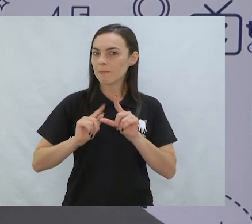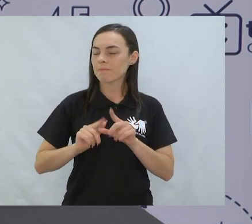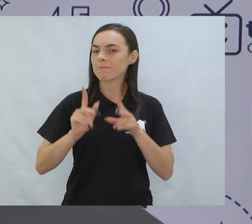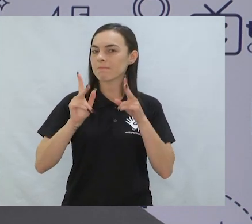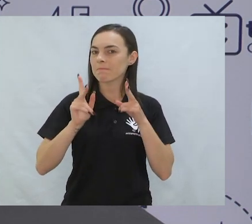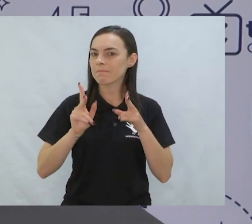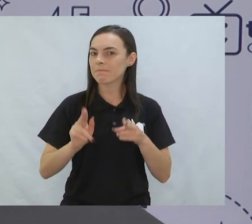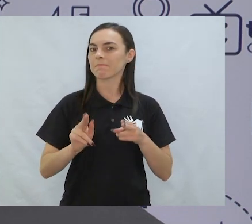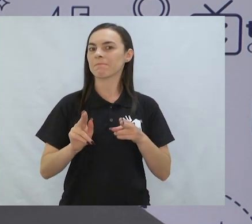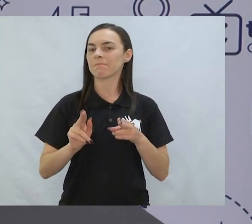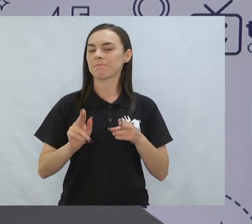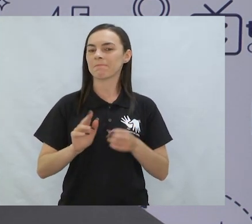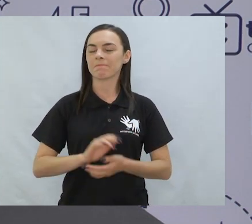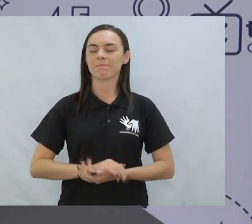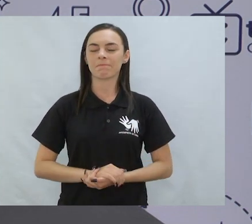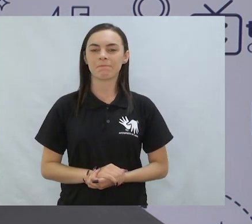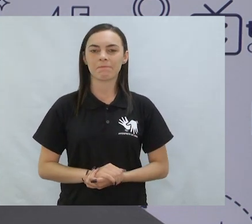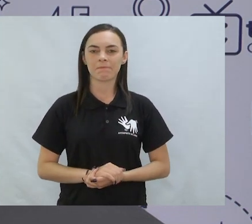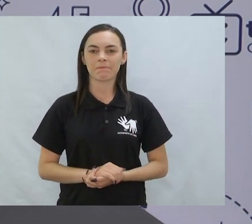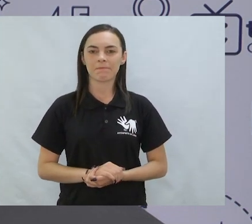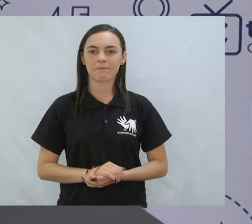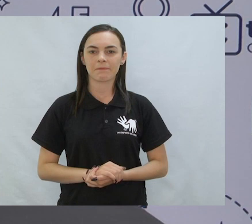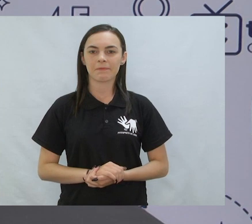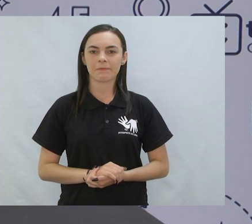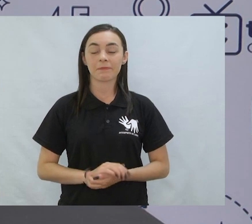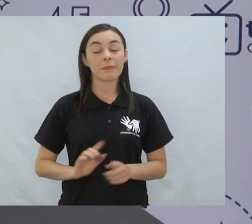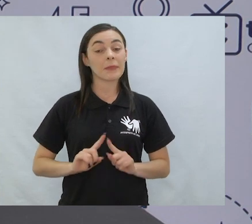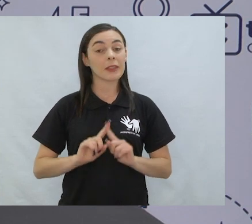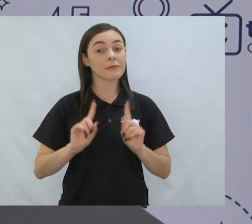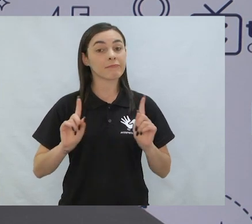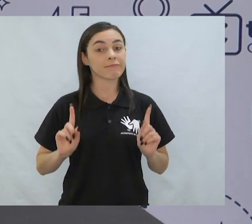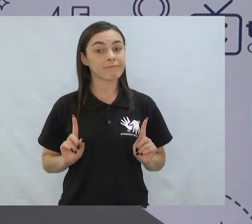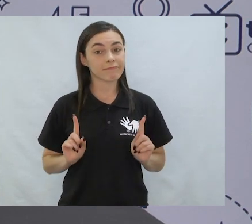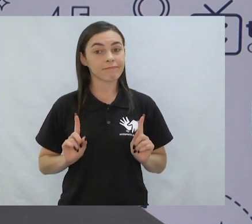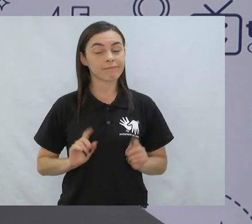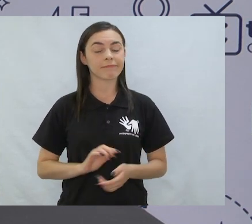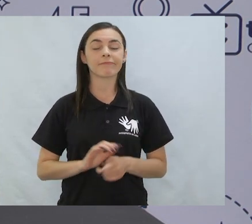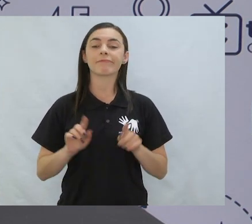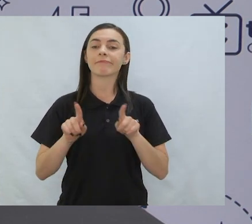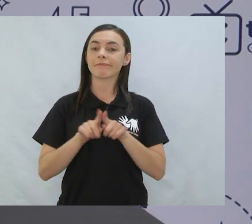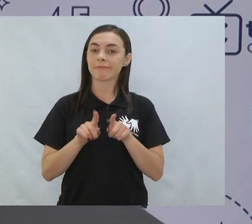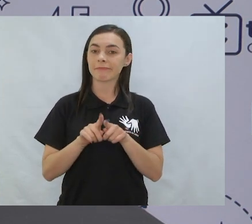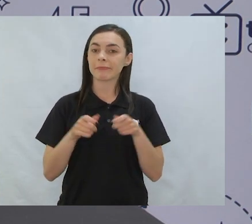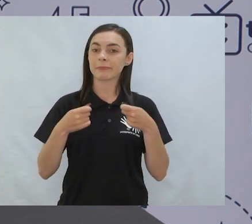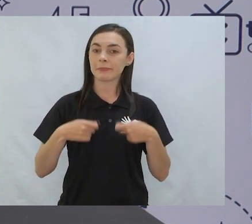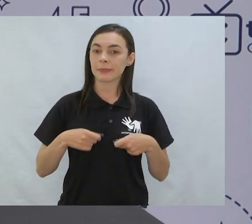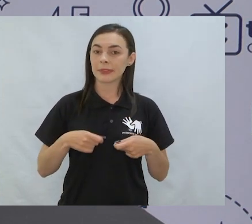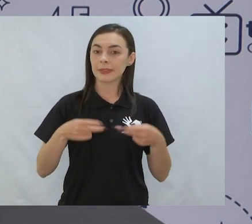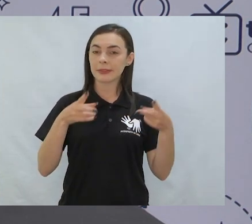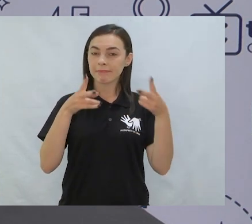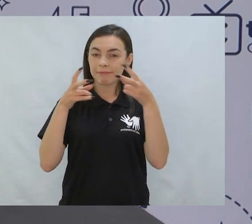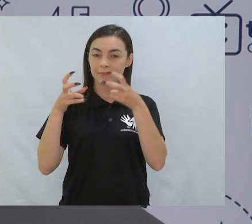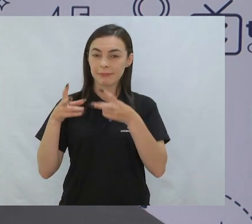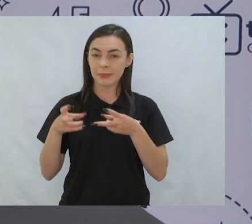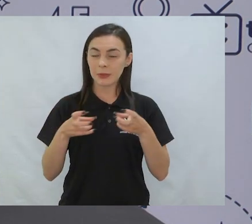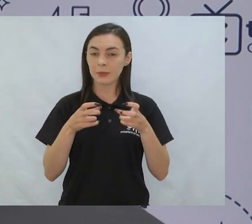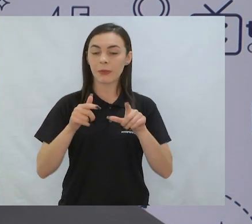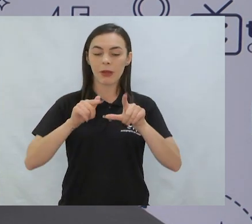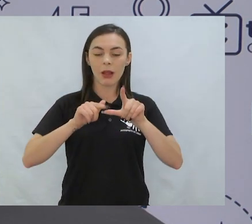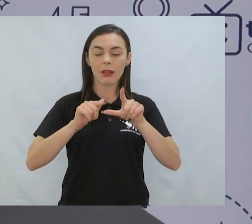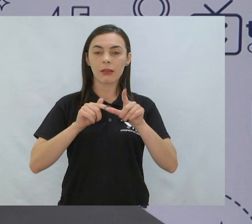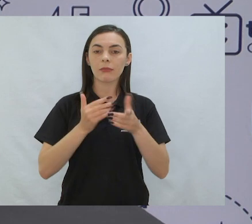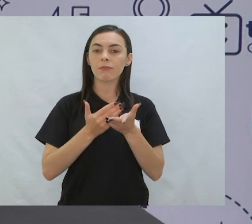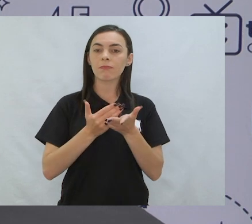duas letras que se repetem. Muito bem. Mas, nós temos que ver qual